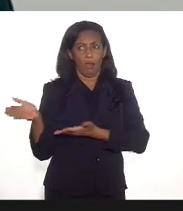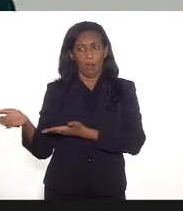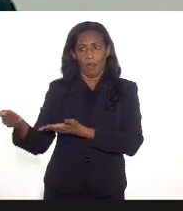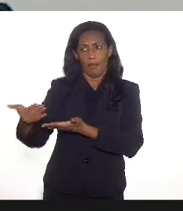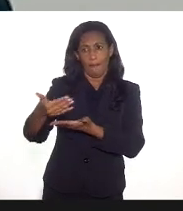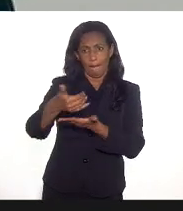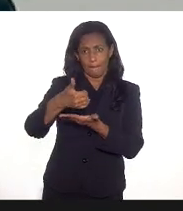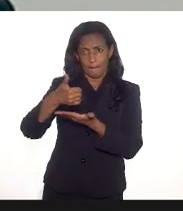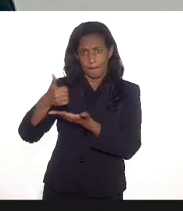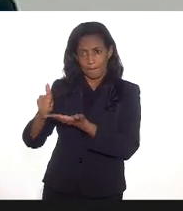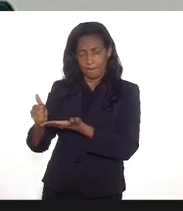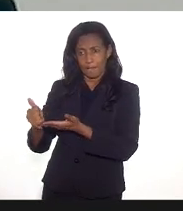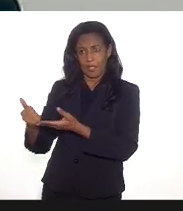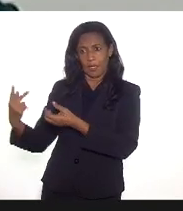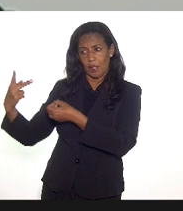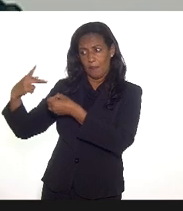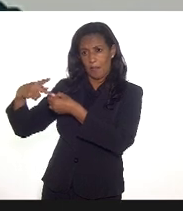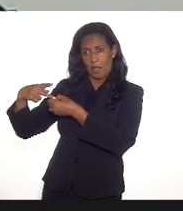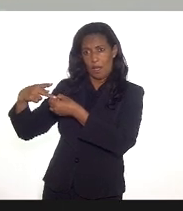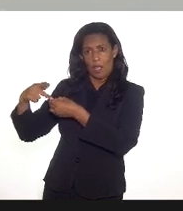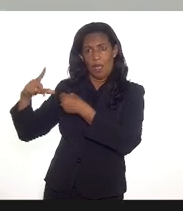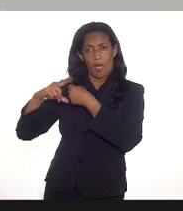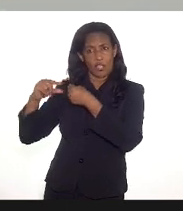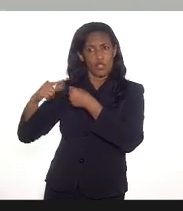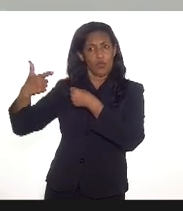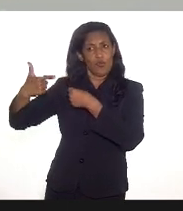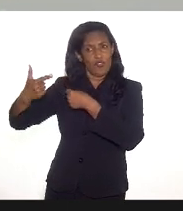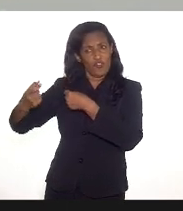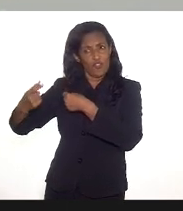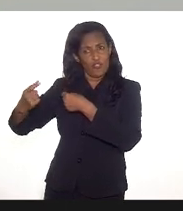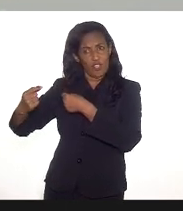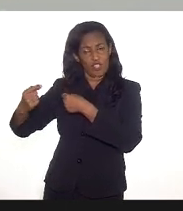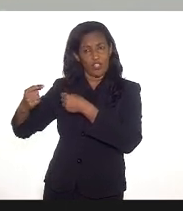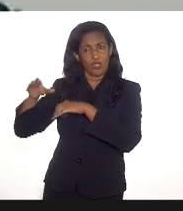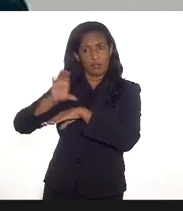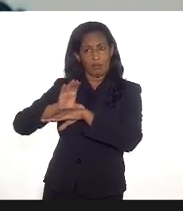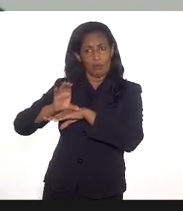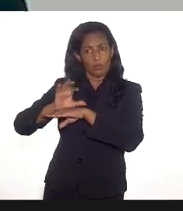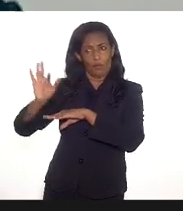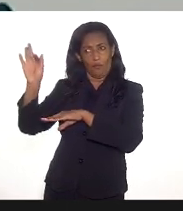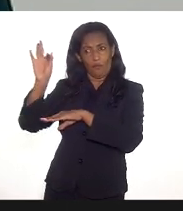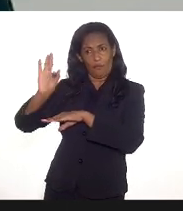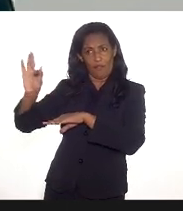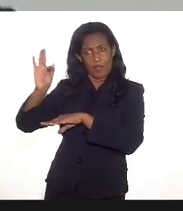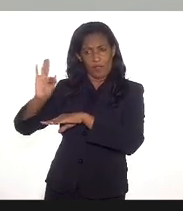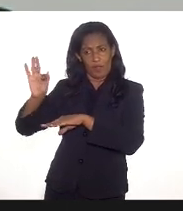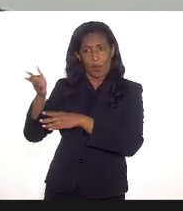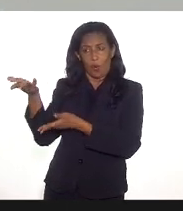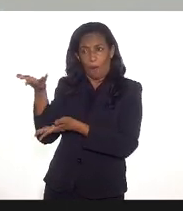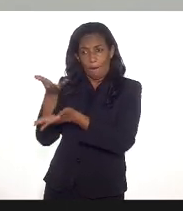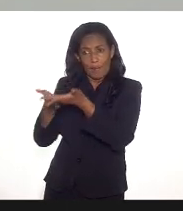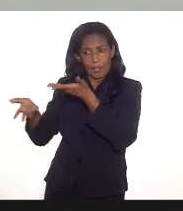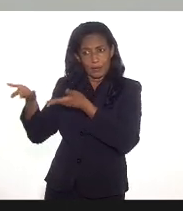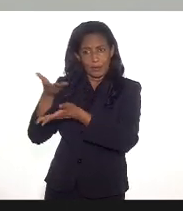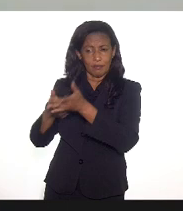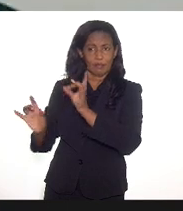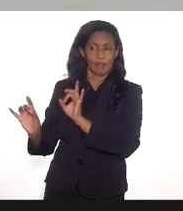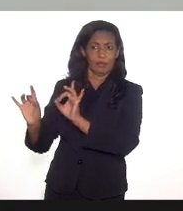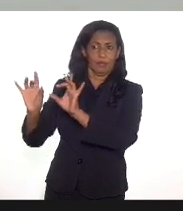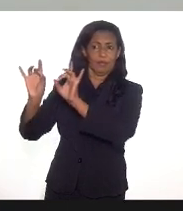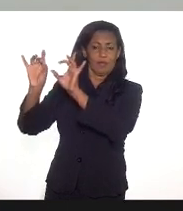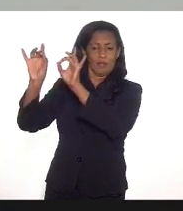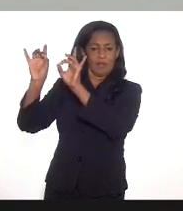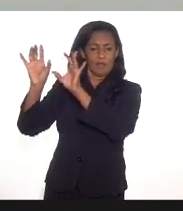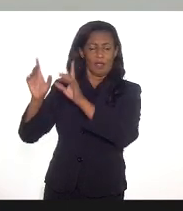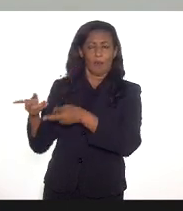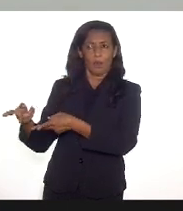compensação financeira do que trata o artigo 20, primeiro da Constituição Federal, e com participações especiais devidas pelo concessionário